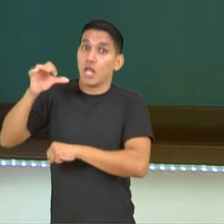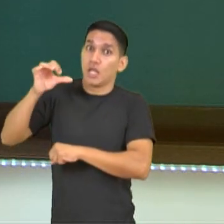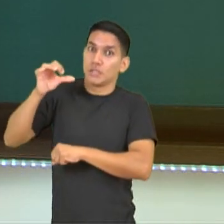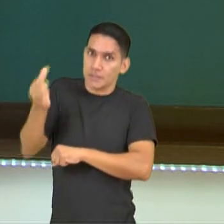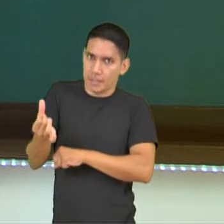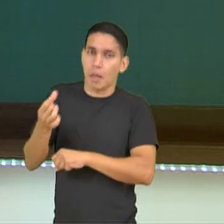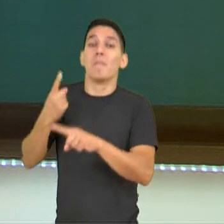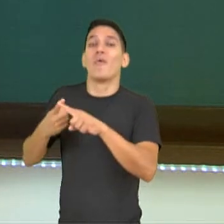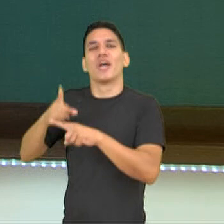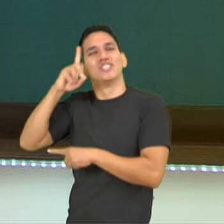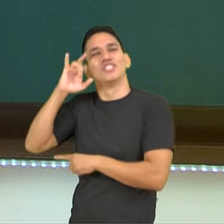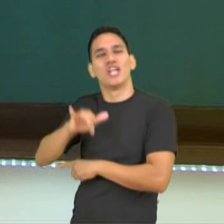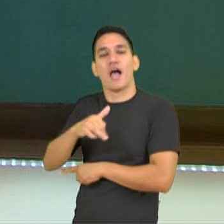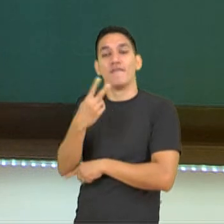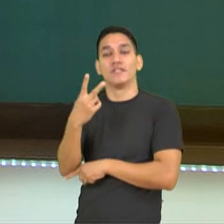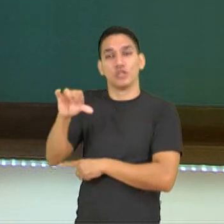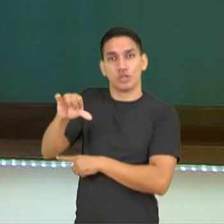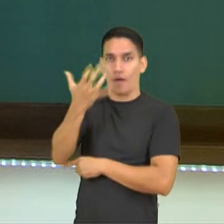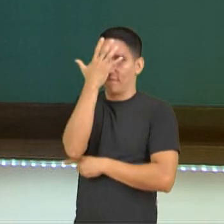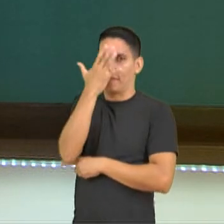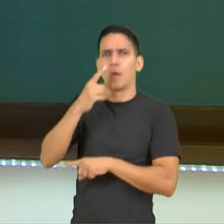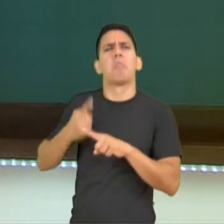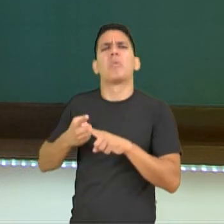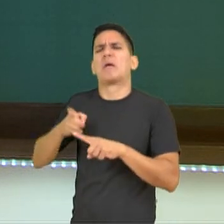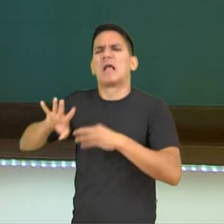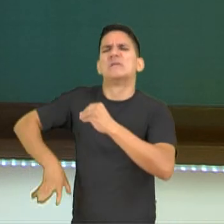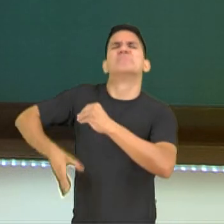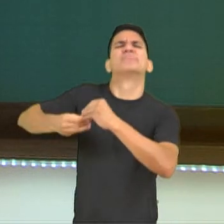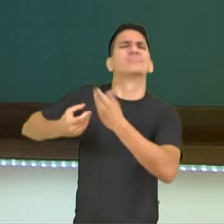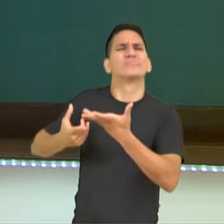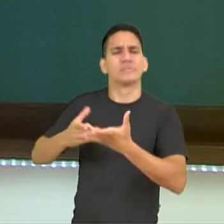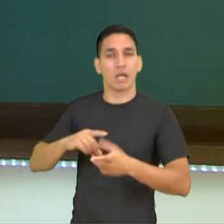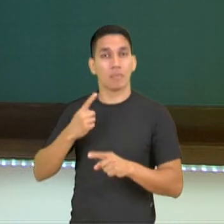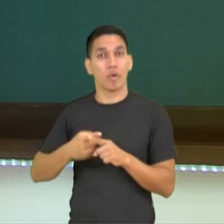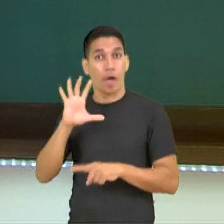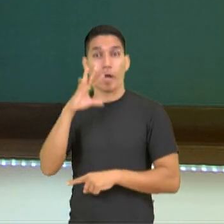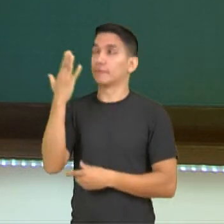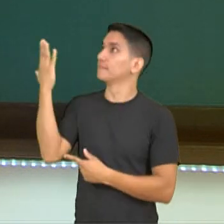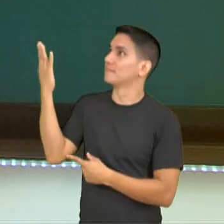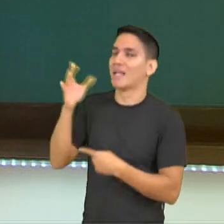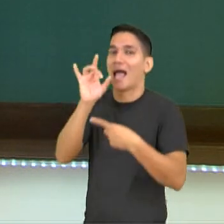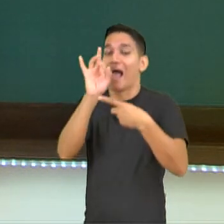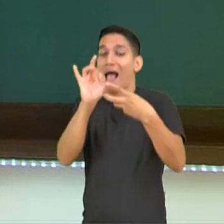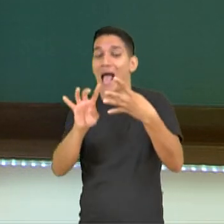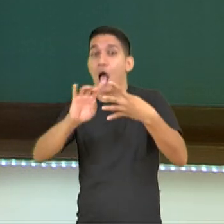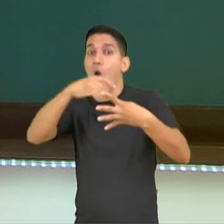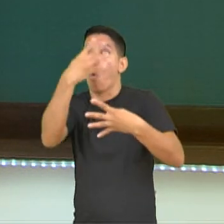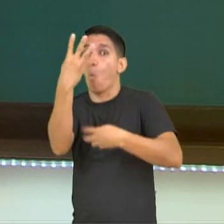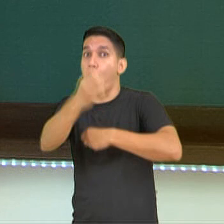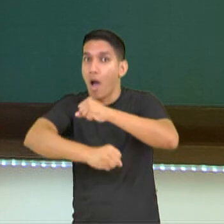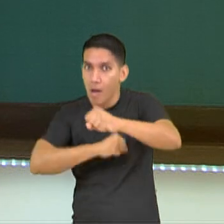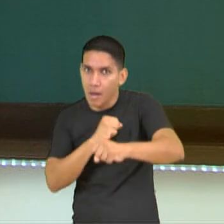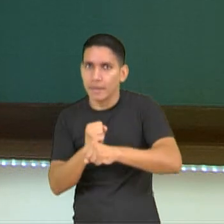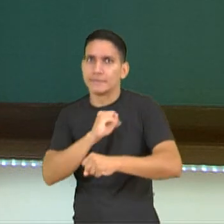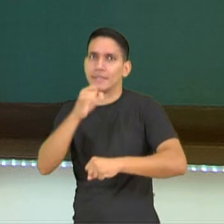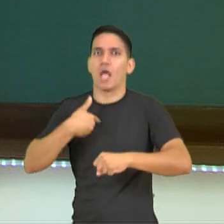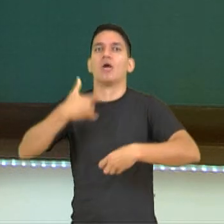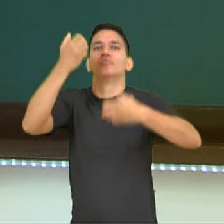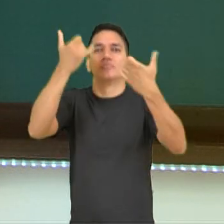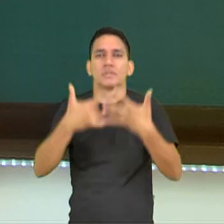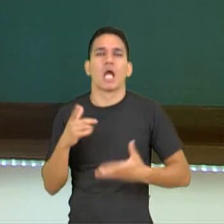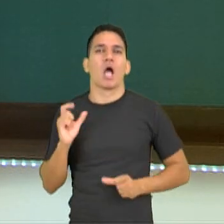ano bissexto. Por que isso acontece? O que nós vamos ter ali? A cada 4 anos. Então, se eu disse que